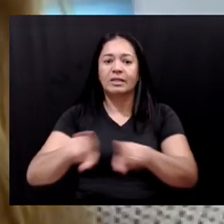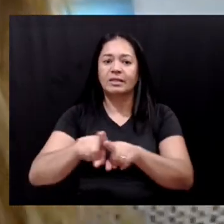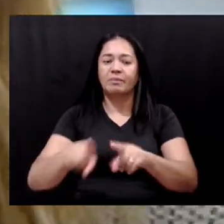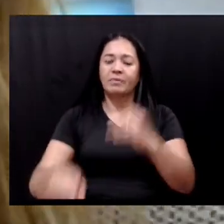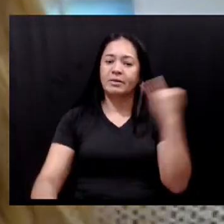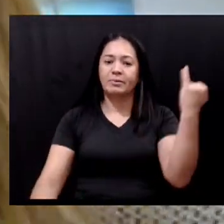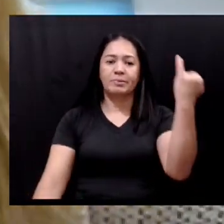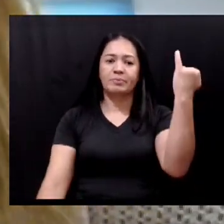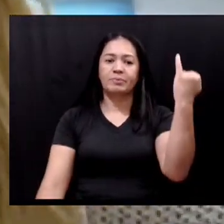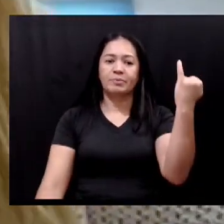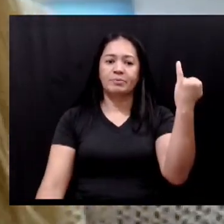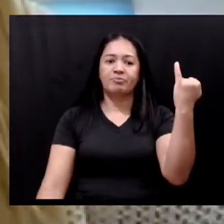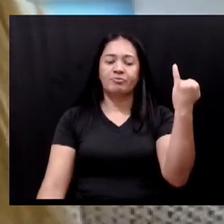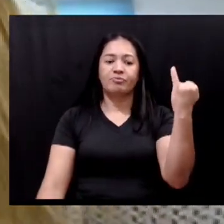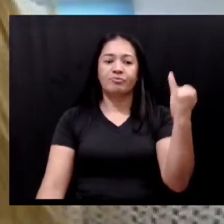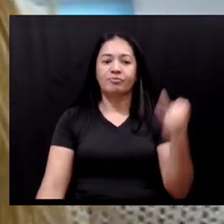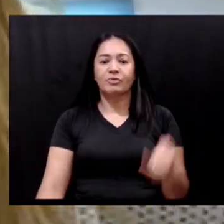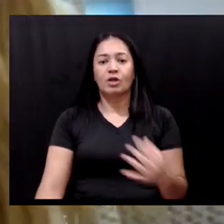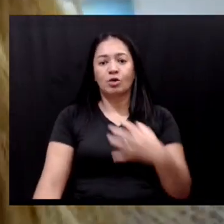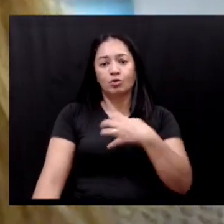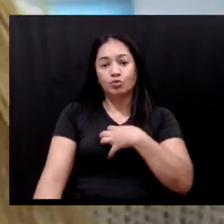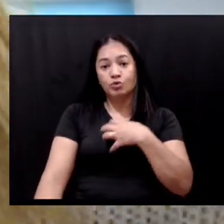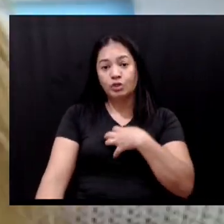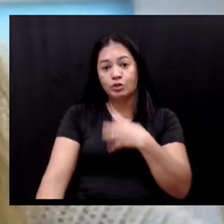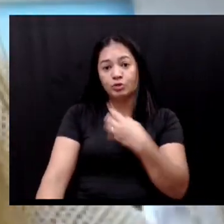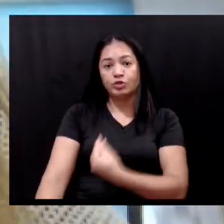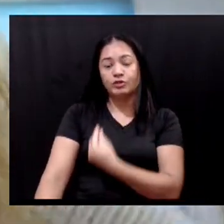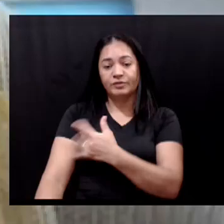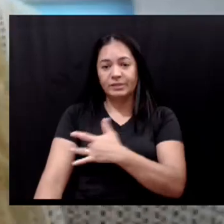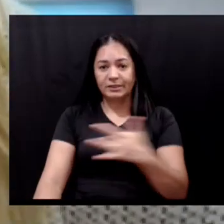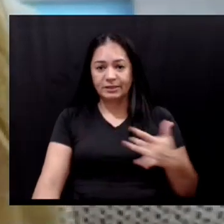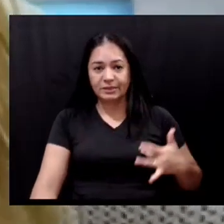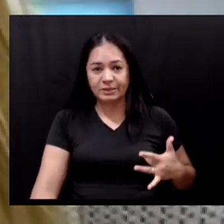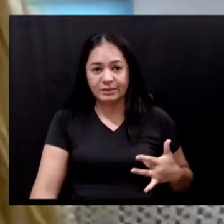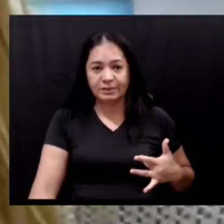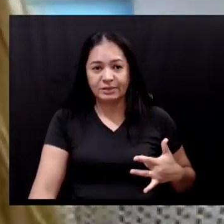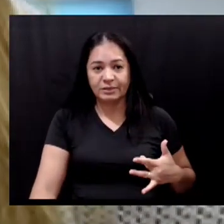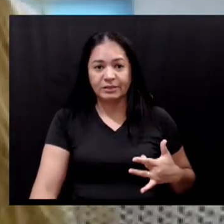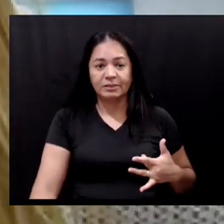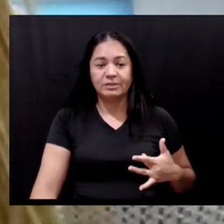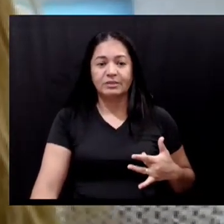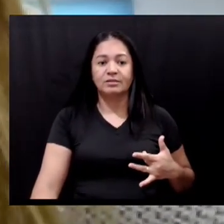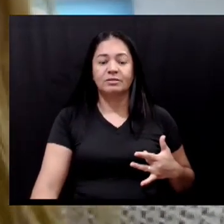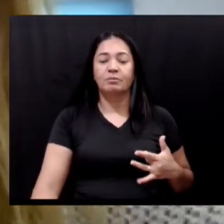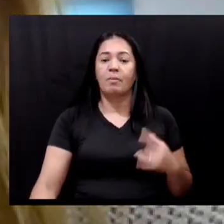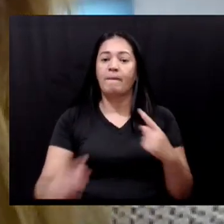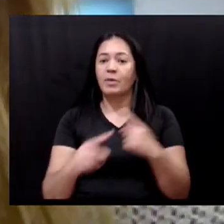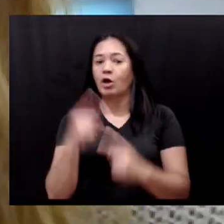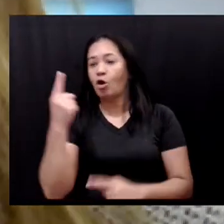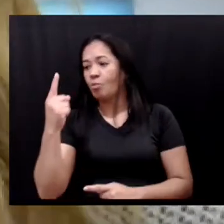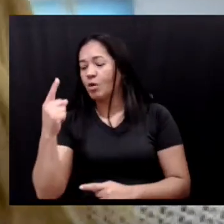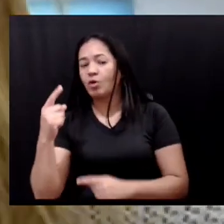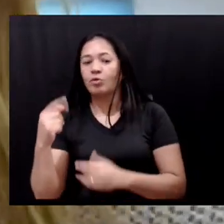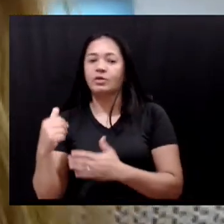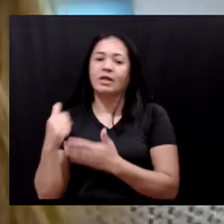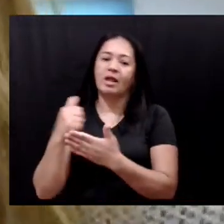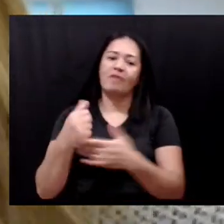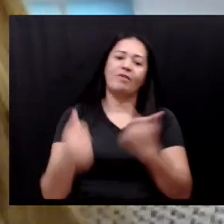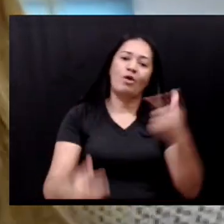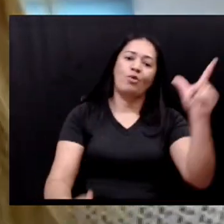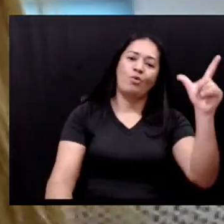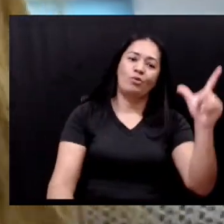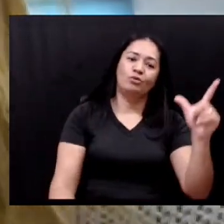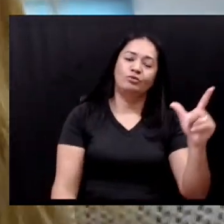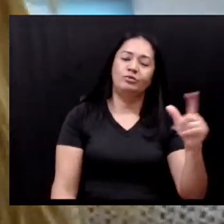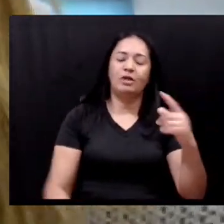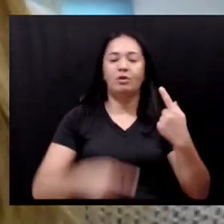um estilo de vida saudável. E aí uma coisa, ela leva a outra, né? Então, a gente quebra um pouco esse ciclo do